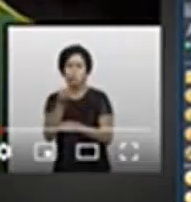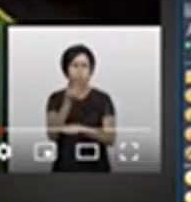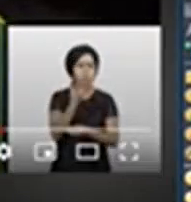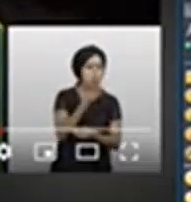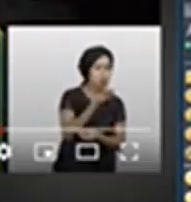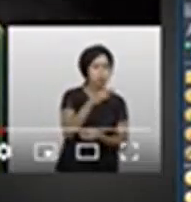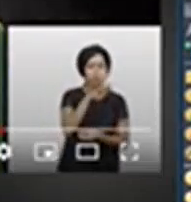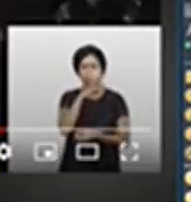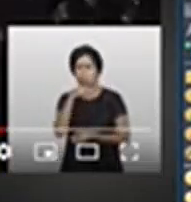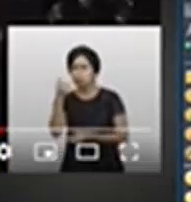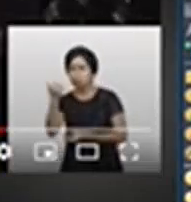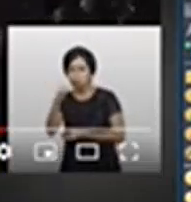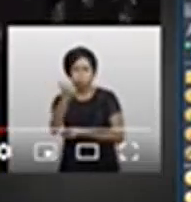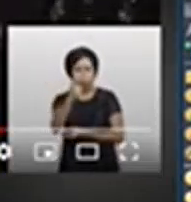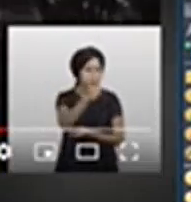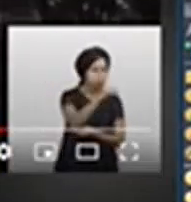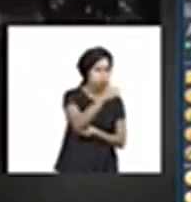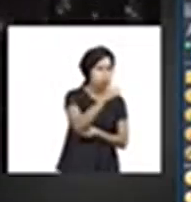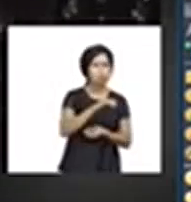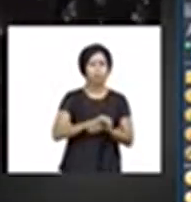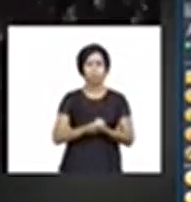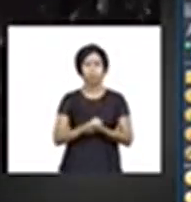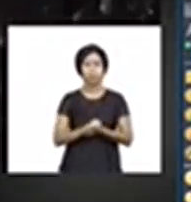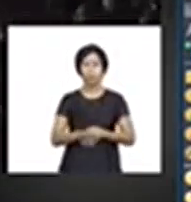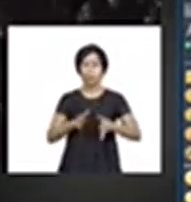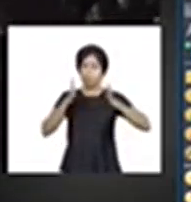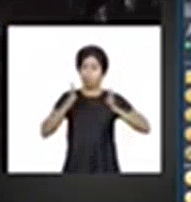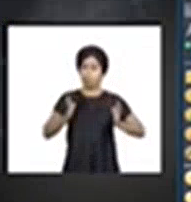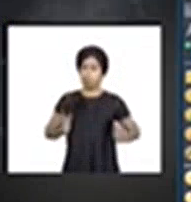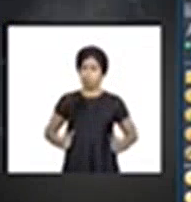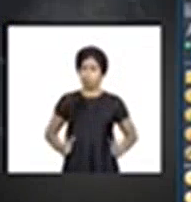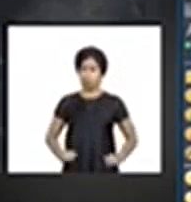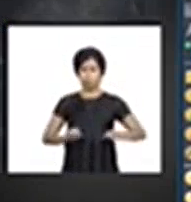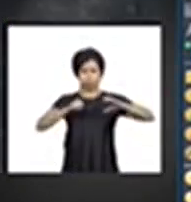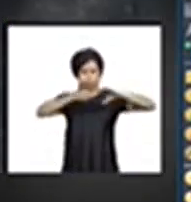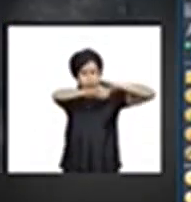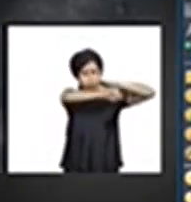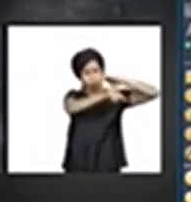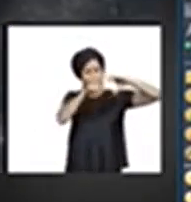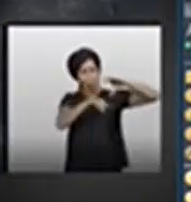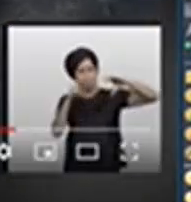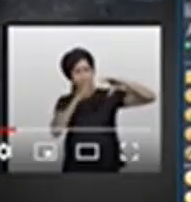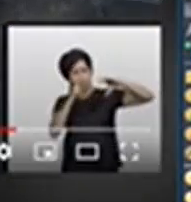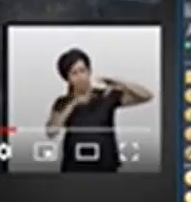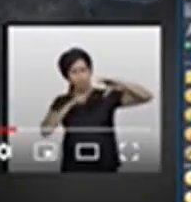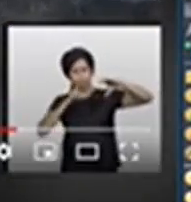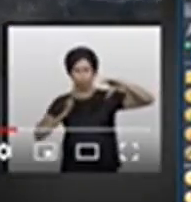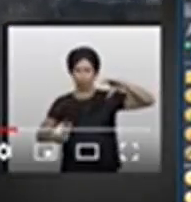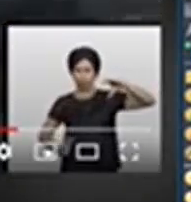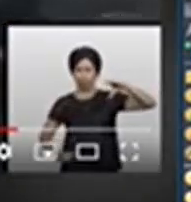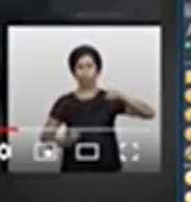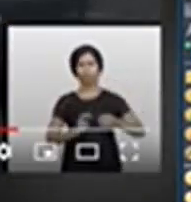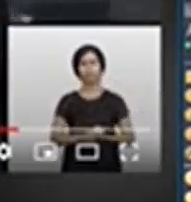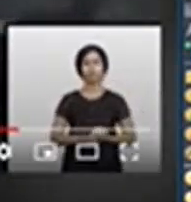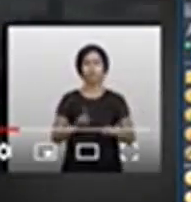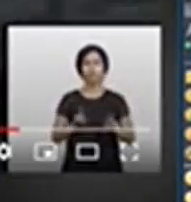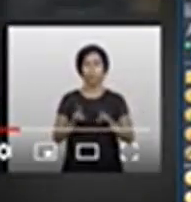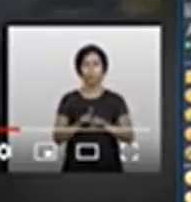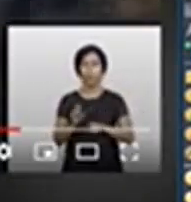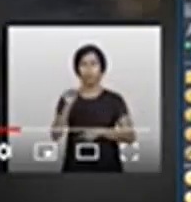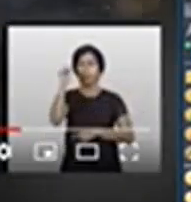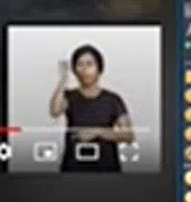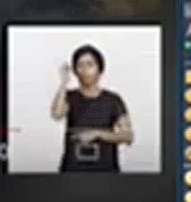eventual furo falhado, limpeza correta de furo falhado, operação criteriosa e segura de batimento de